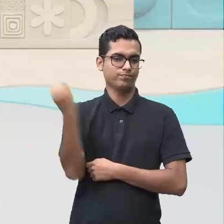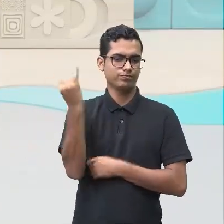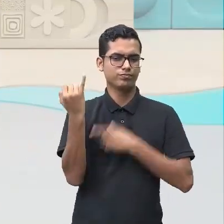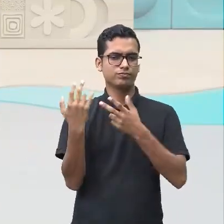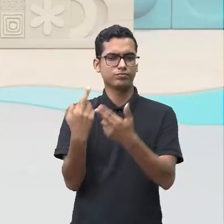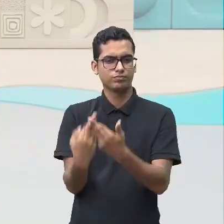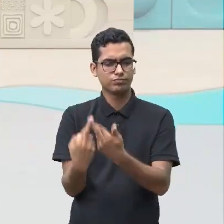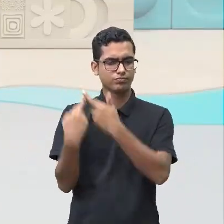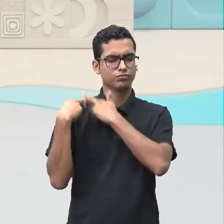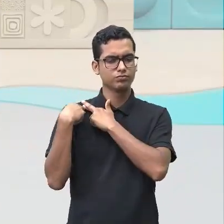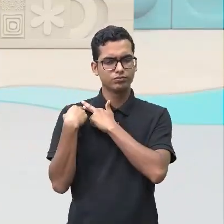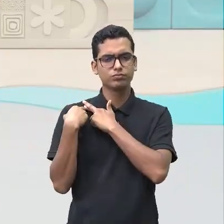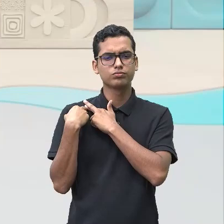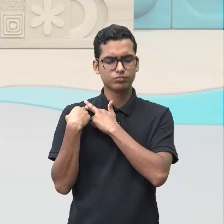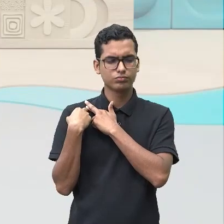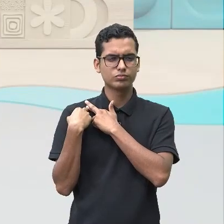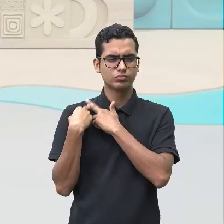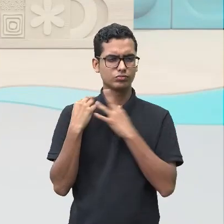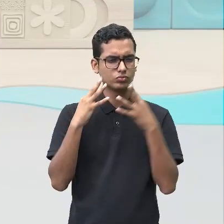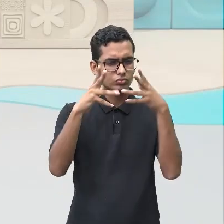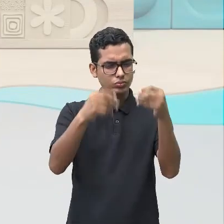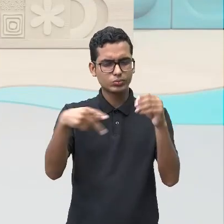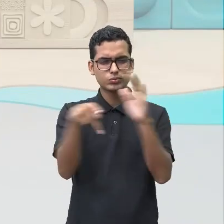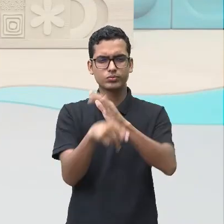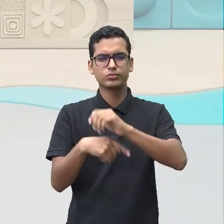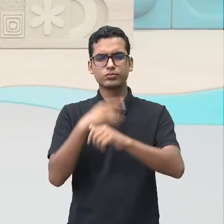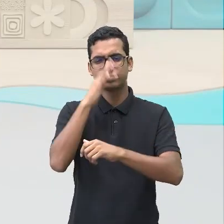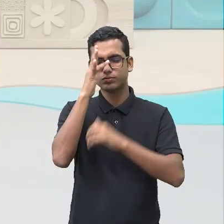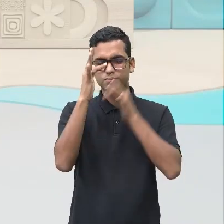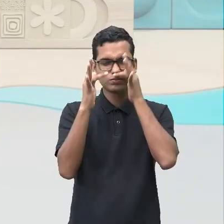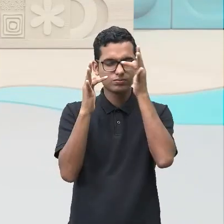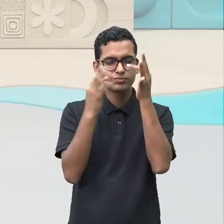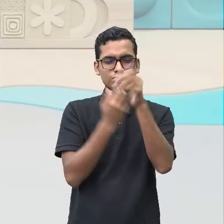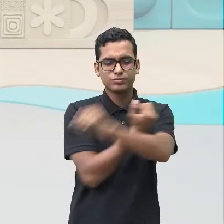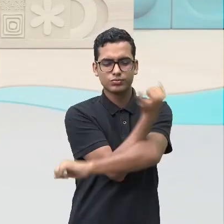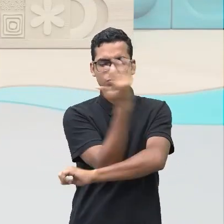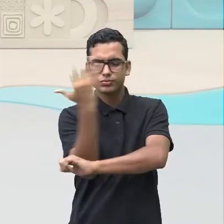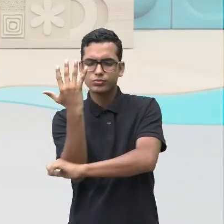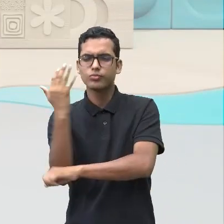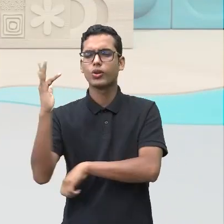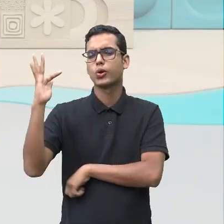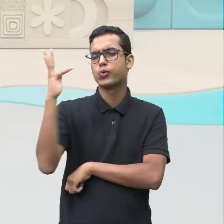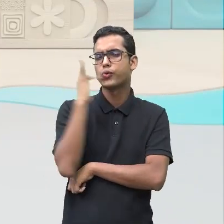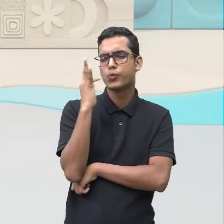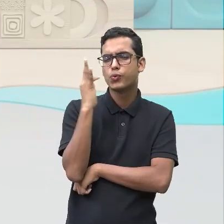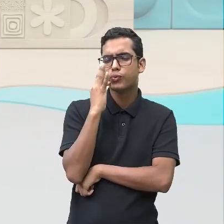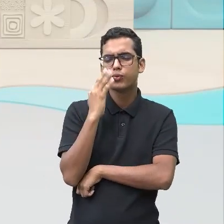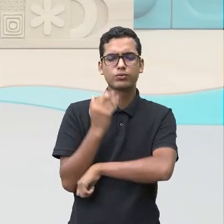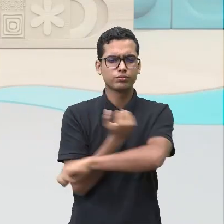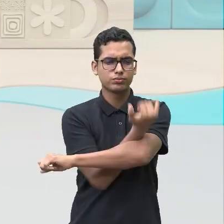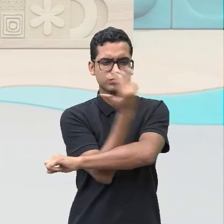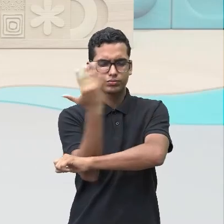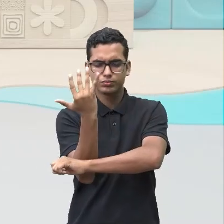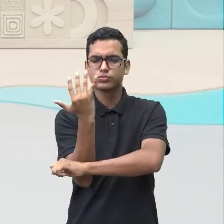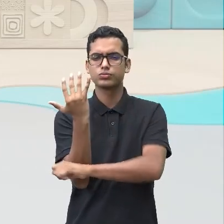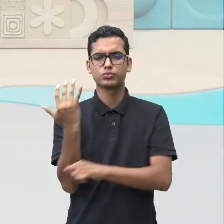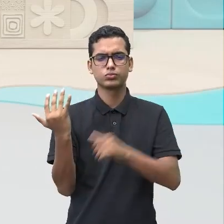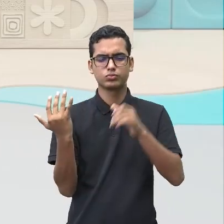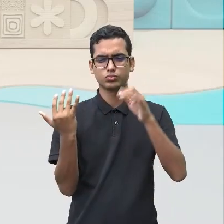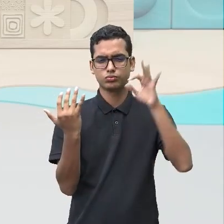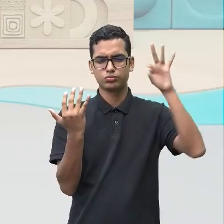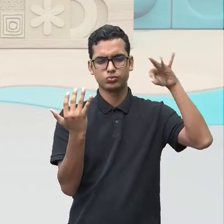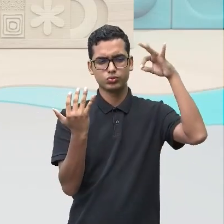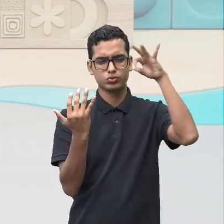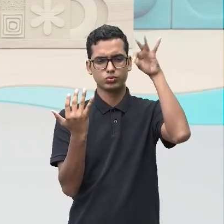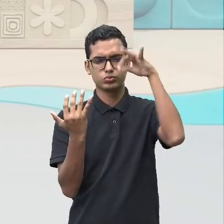né, por todas as plantas que existem, as frutas, elas saem polinizando, né, de plantinha em plantinha.